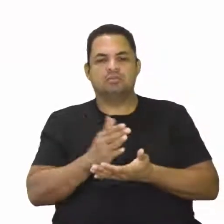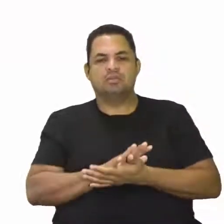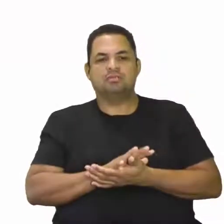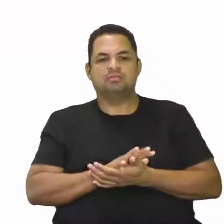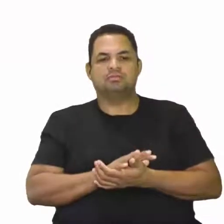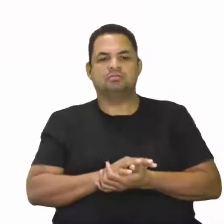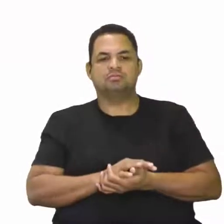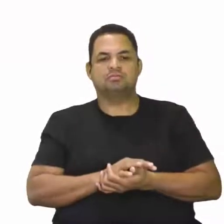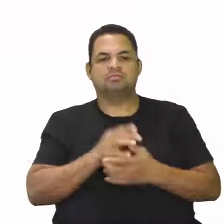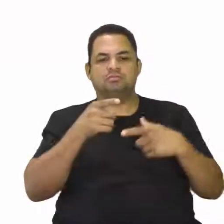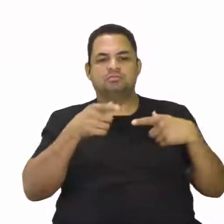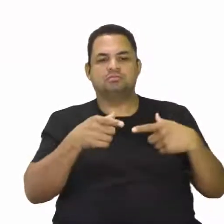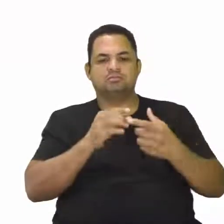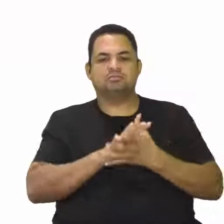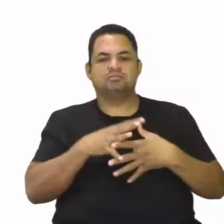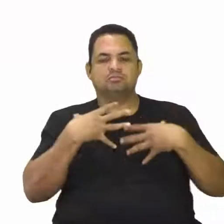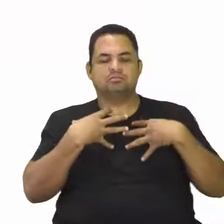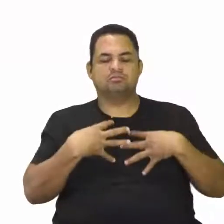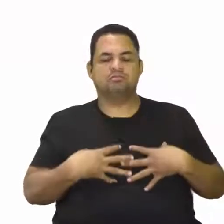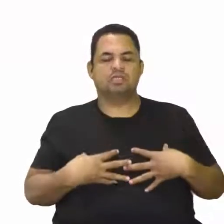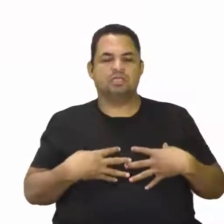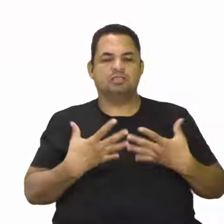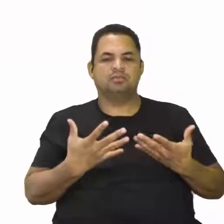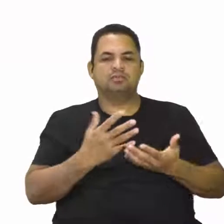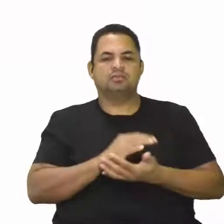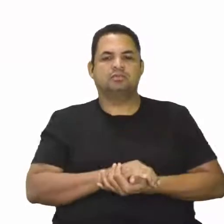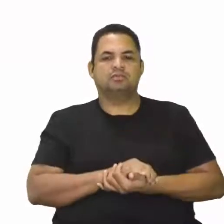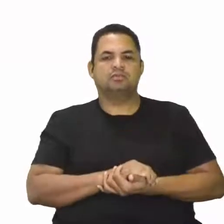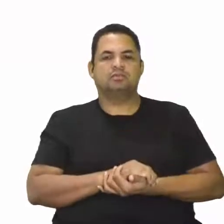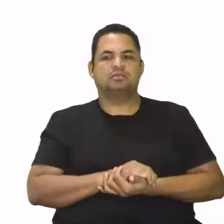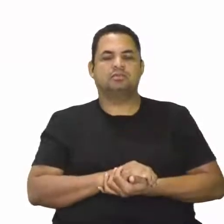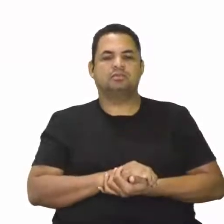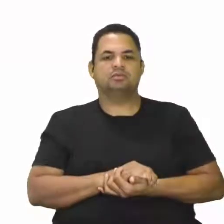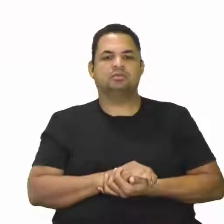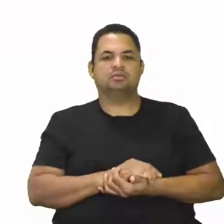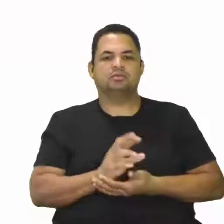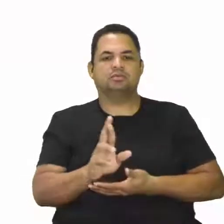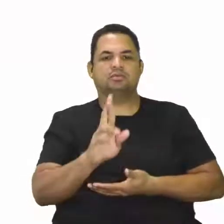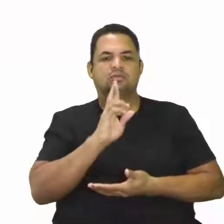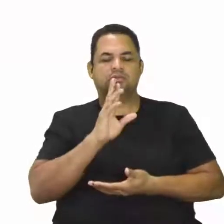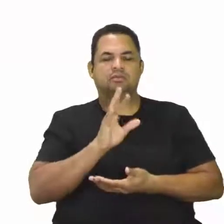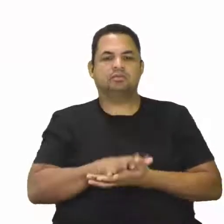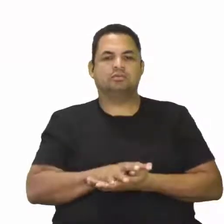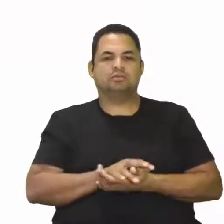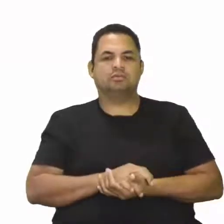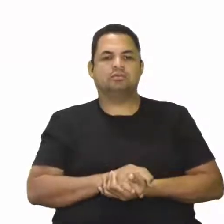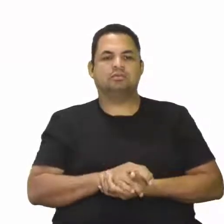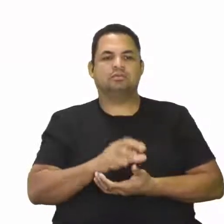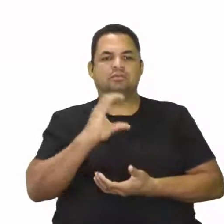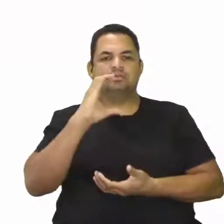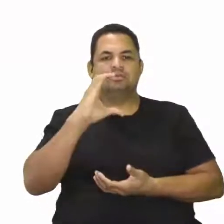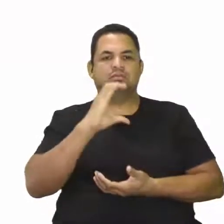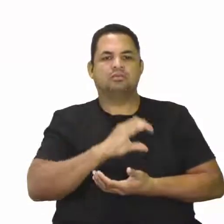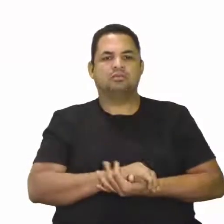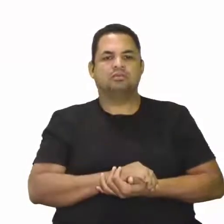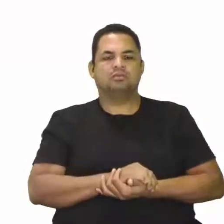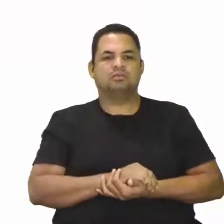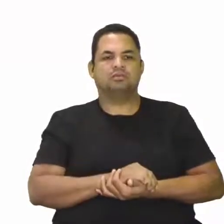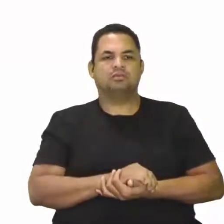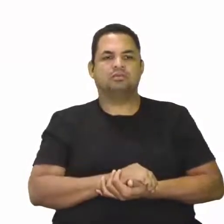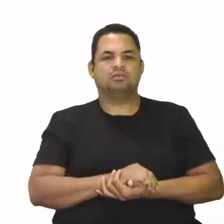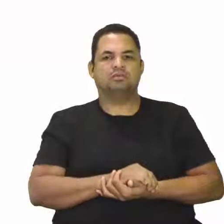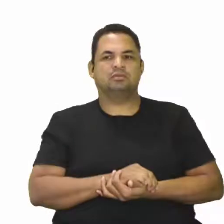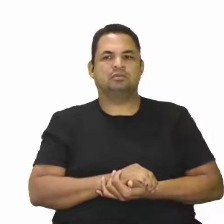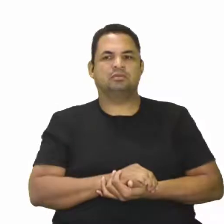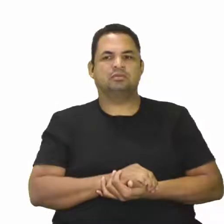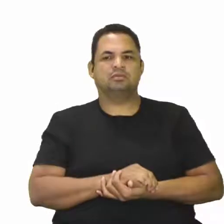e posicionamento relaxado dos personagens. Então, a nossa resposta correta, alternativa C. Vamos